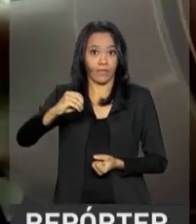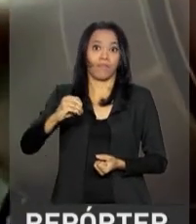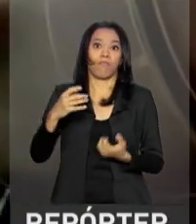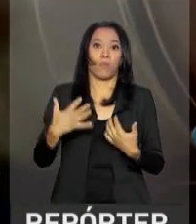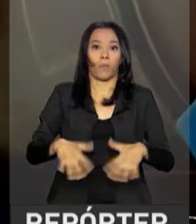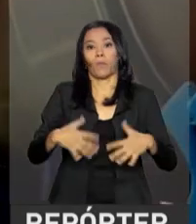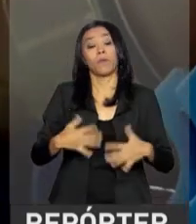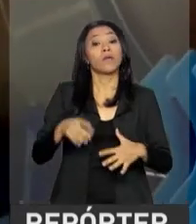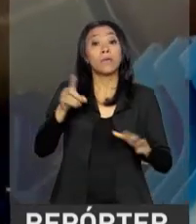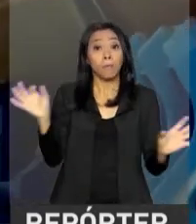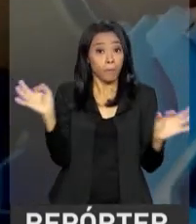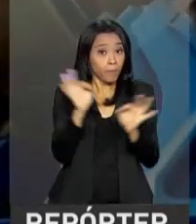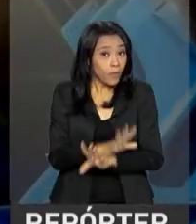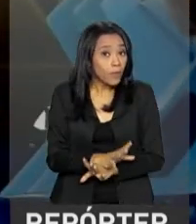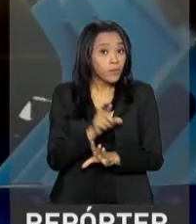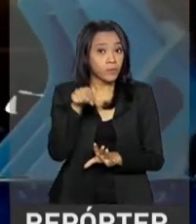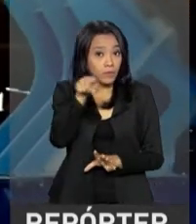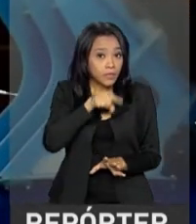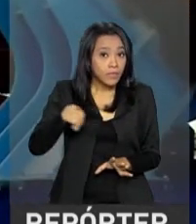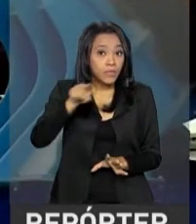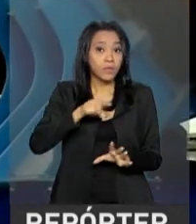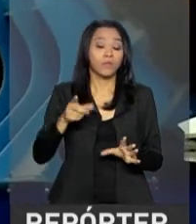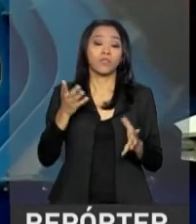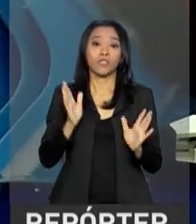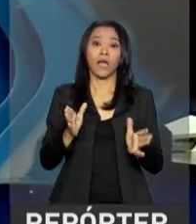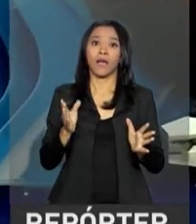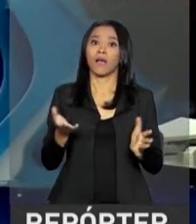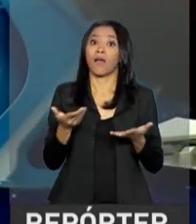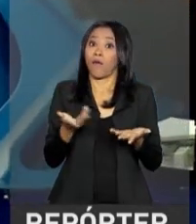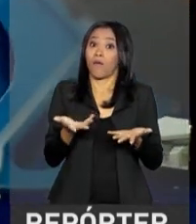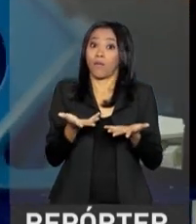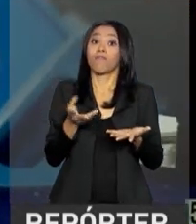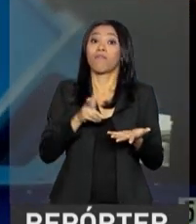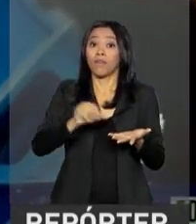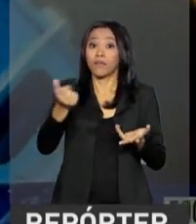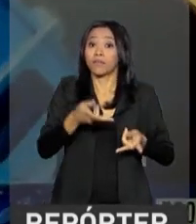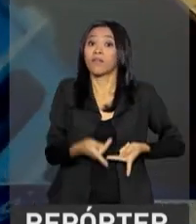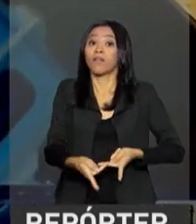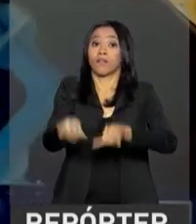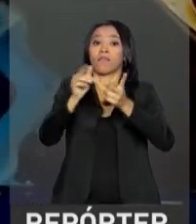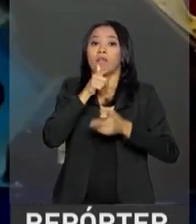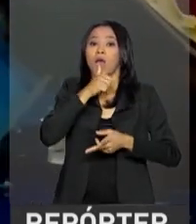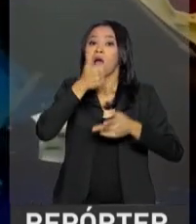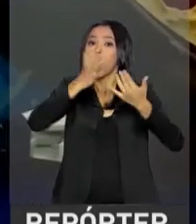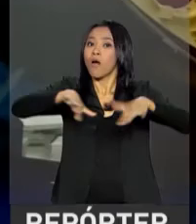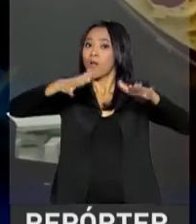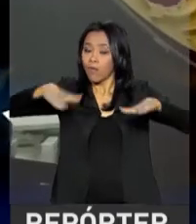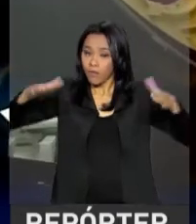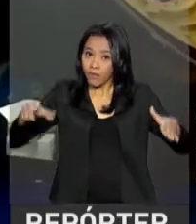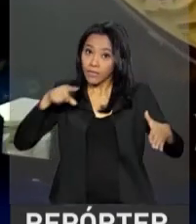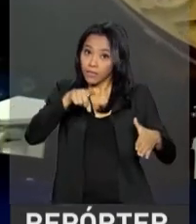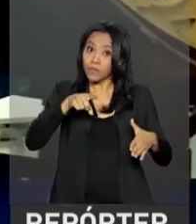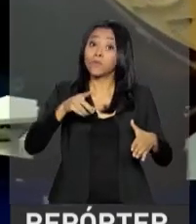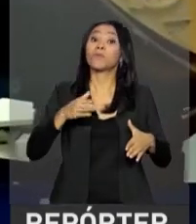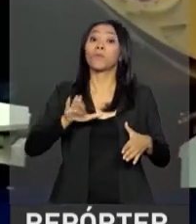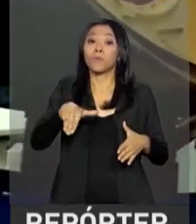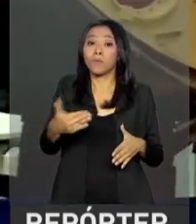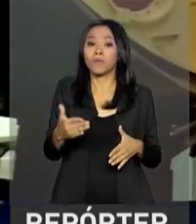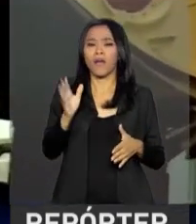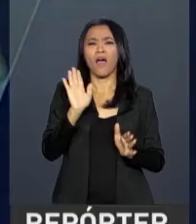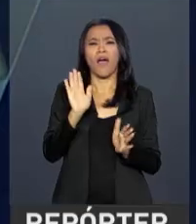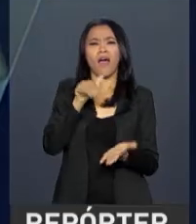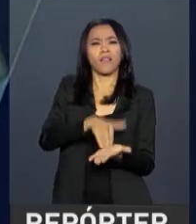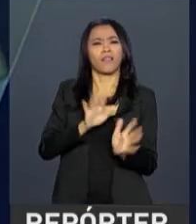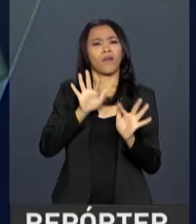de concluída essa etapa de integração, o submarino está pronto e será levado ao mar. A previsão é de que isso ocorra até o final